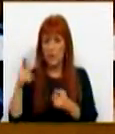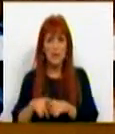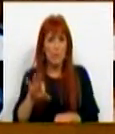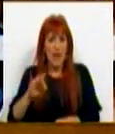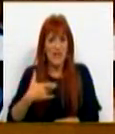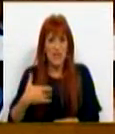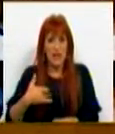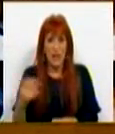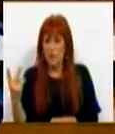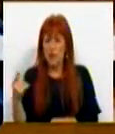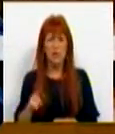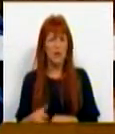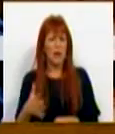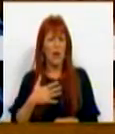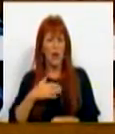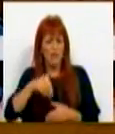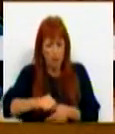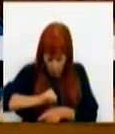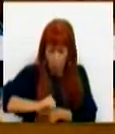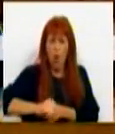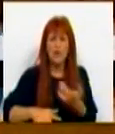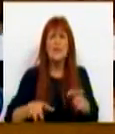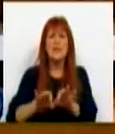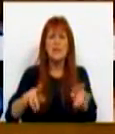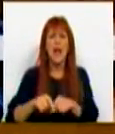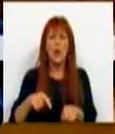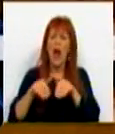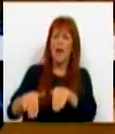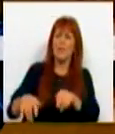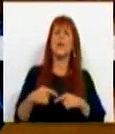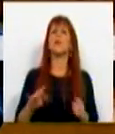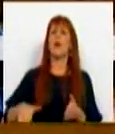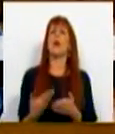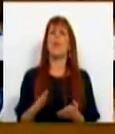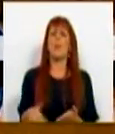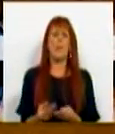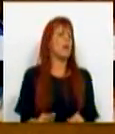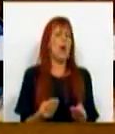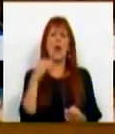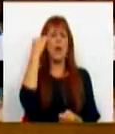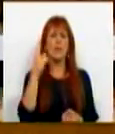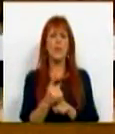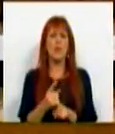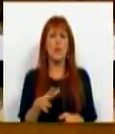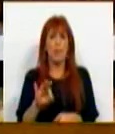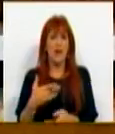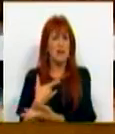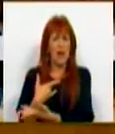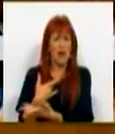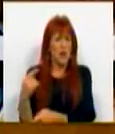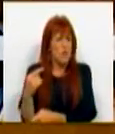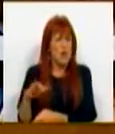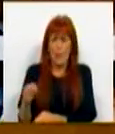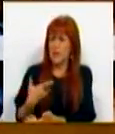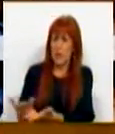PSD e CDS não só vão votar contra, como também se abstém de apresentar propostas na especialidade, pelo menos o PSD. Pelo menos